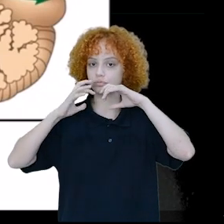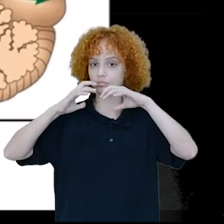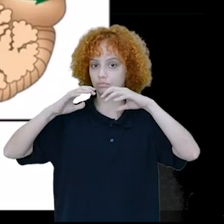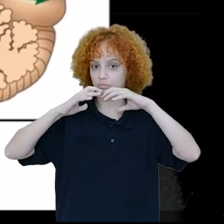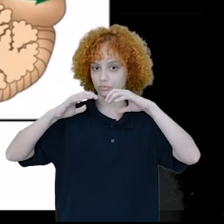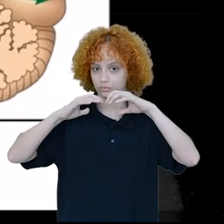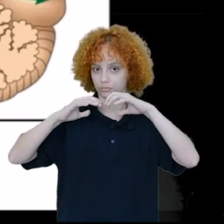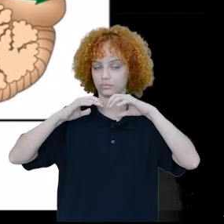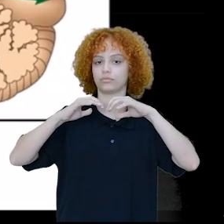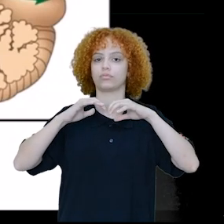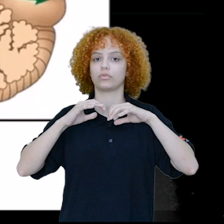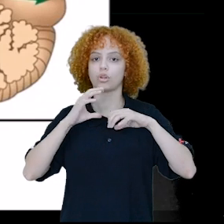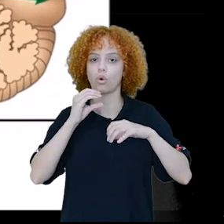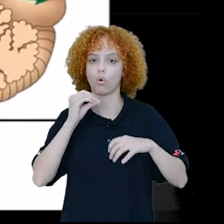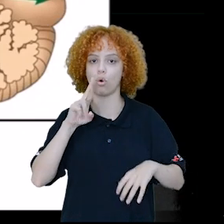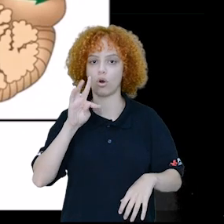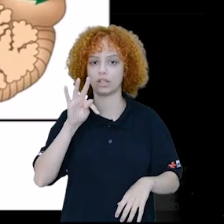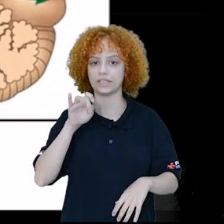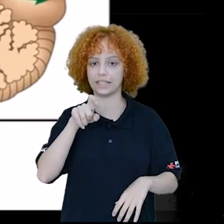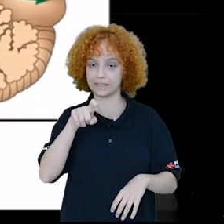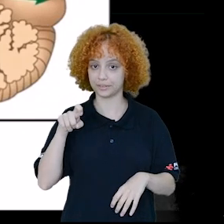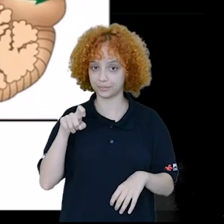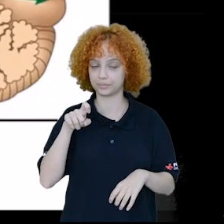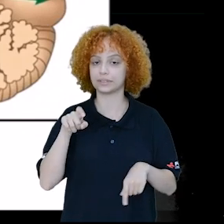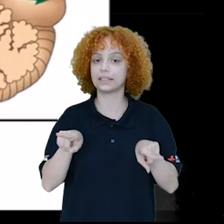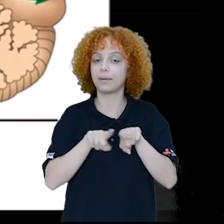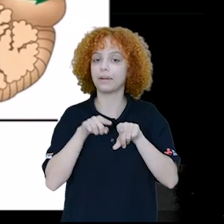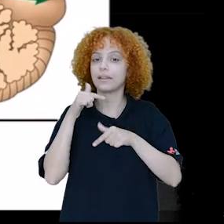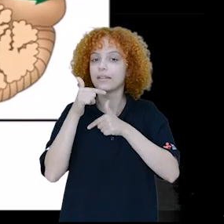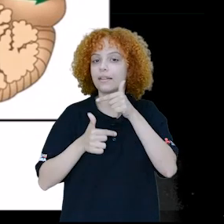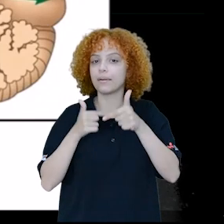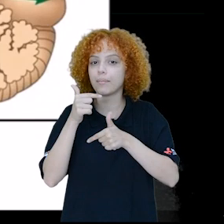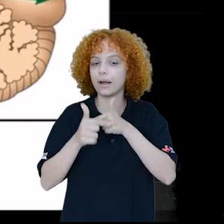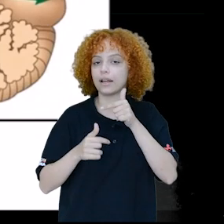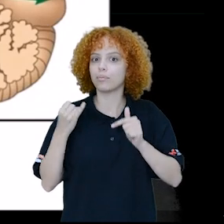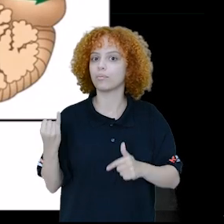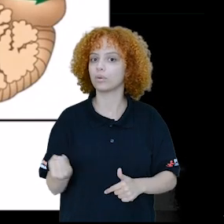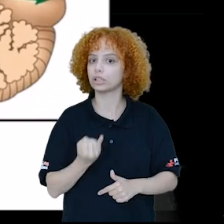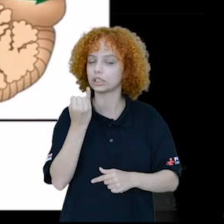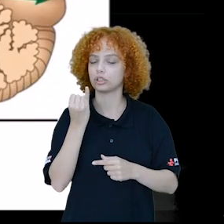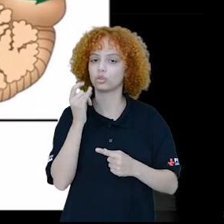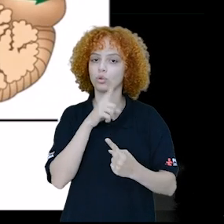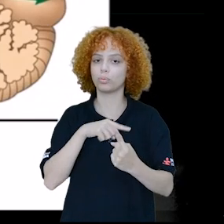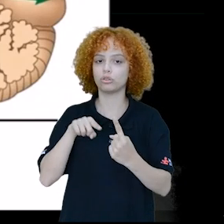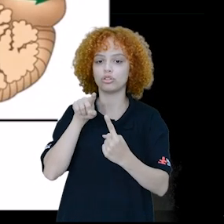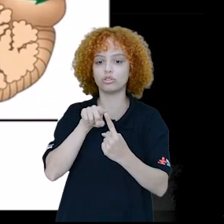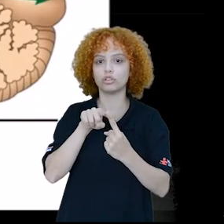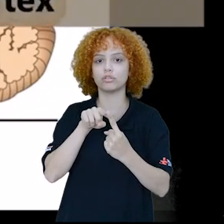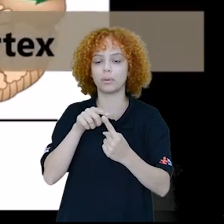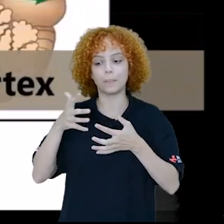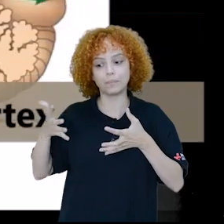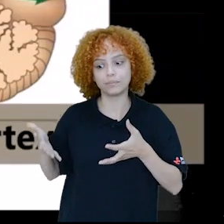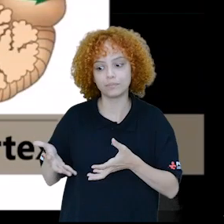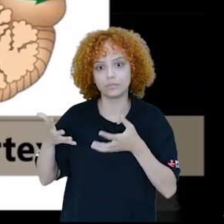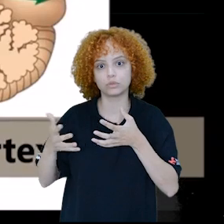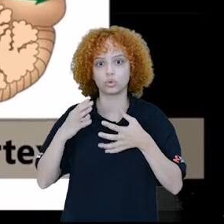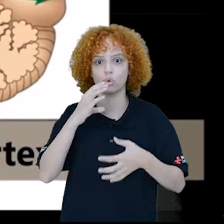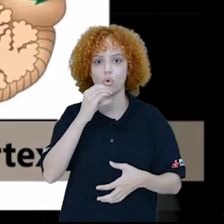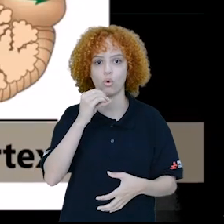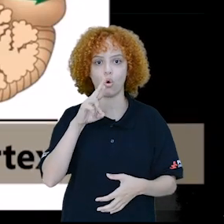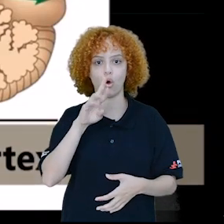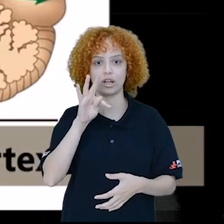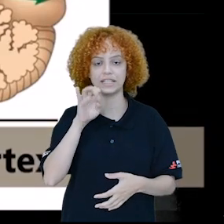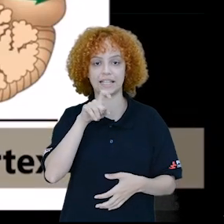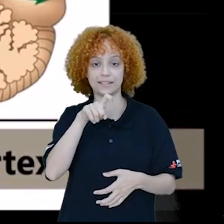ao tálamo e ao córtex. E ainda esse sistema atua com a importante função de ativação do